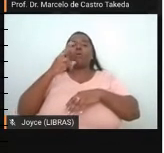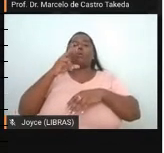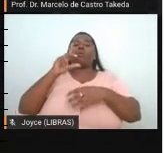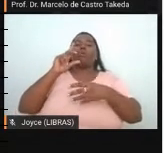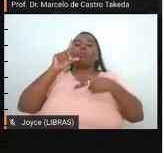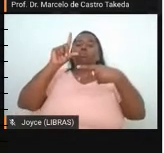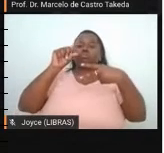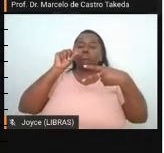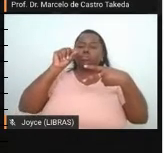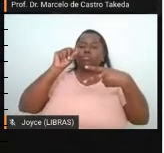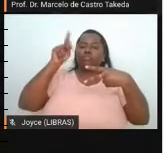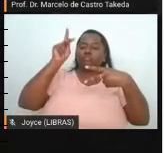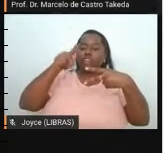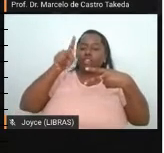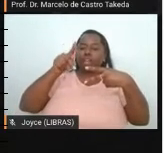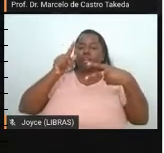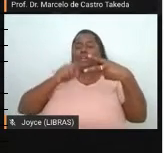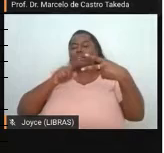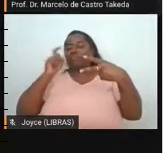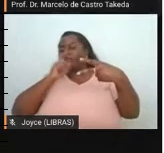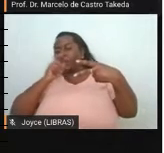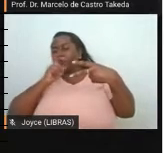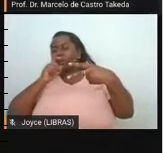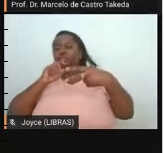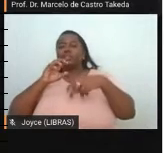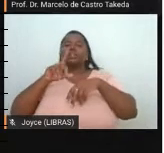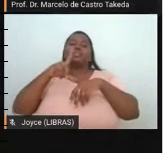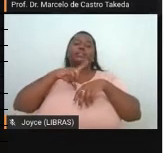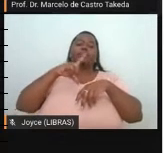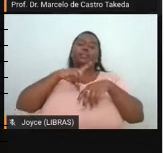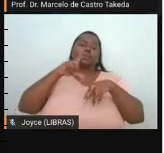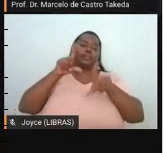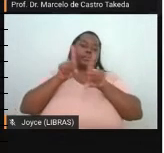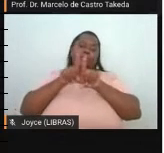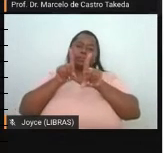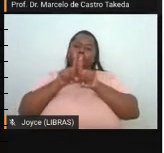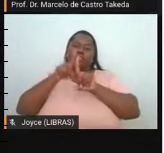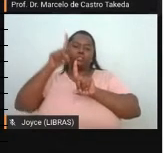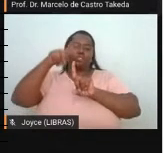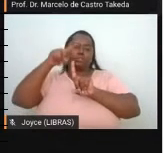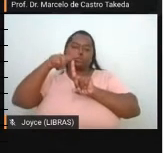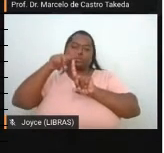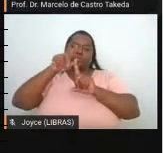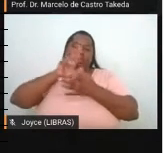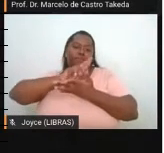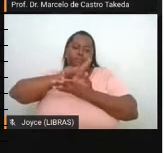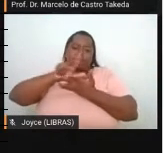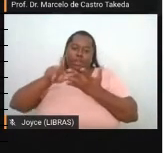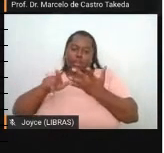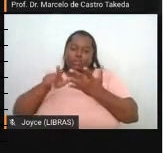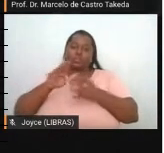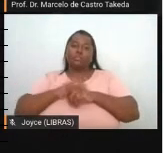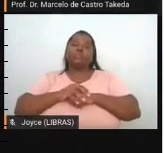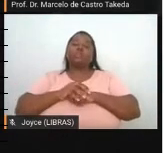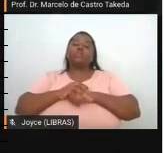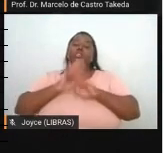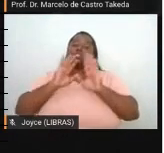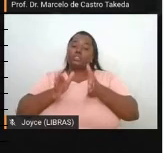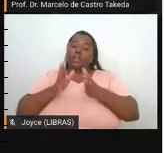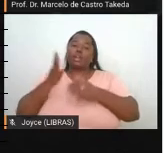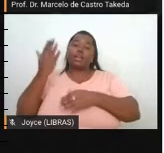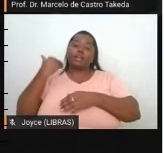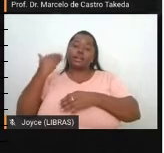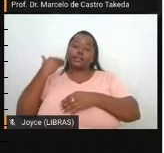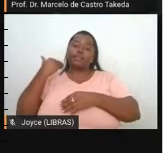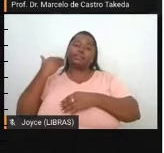tem ainda a questão do tipo close. Tá? Já passamos, ao longo desse processo, por praticamente todas